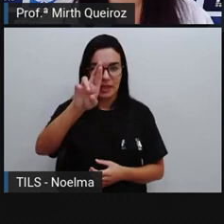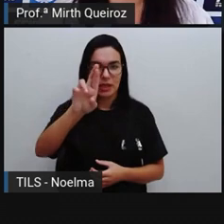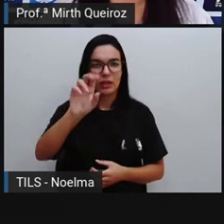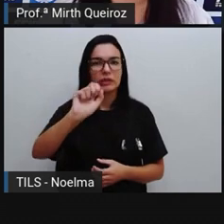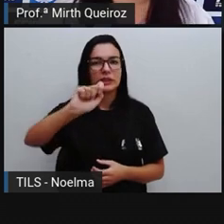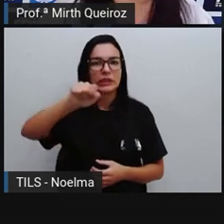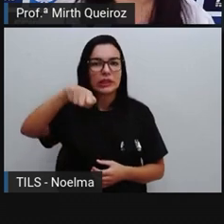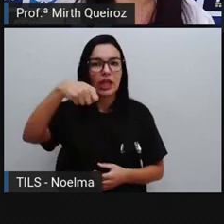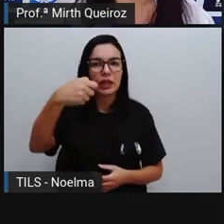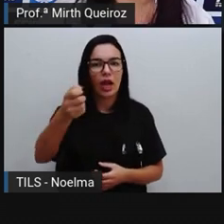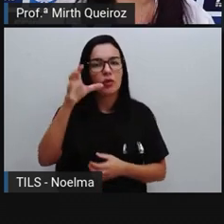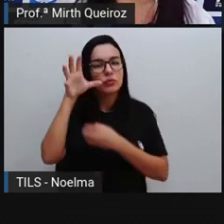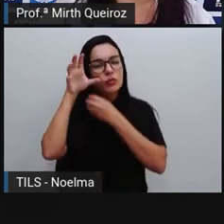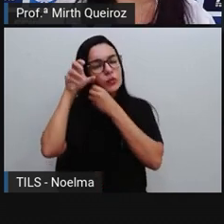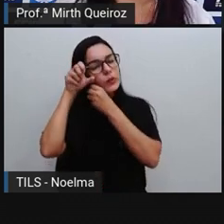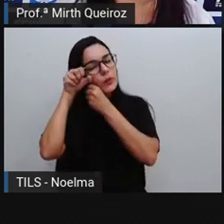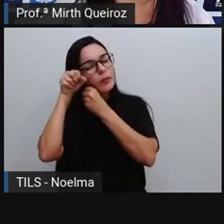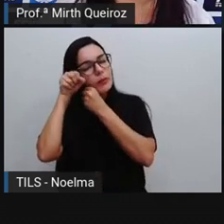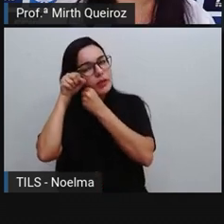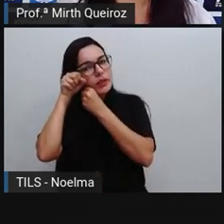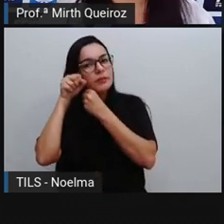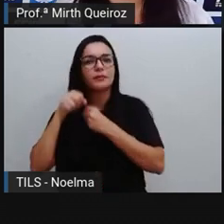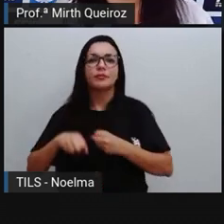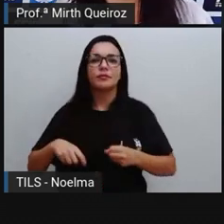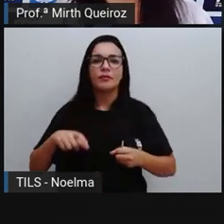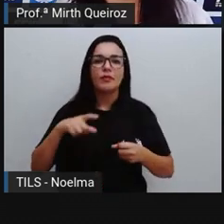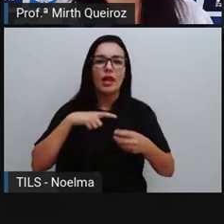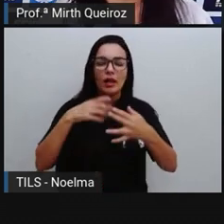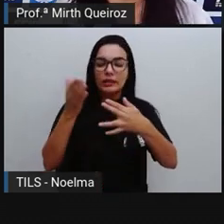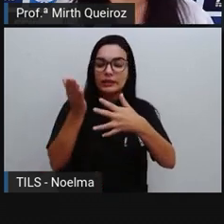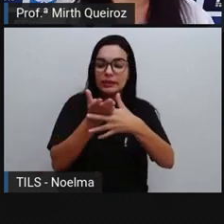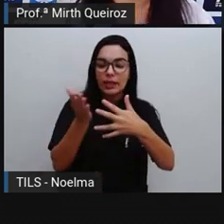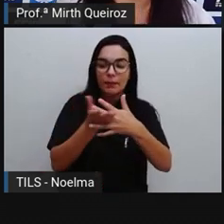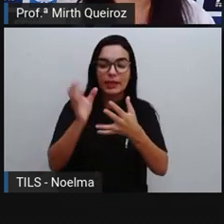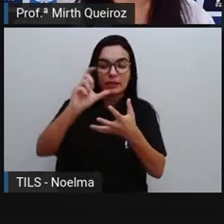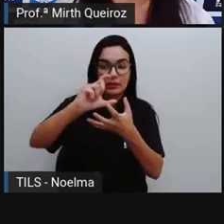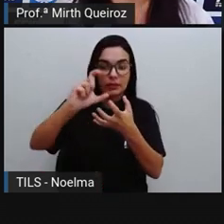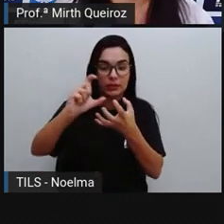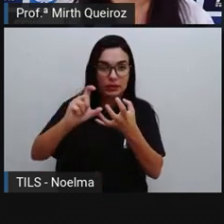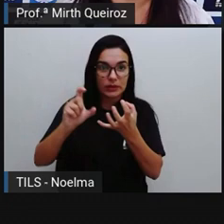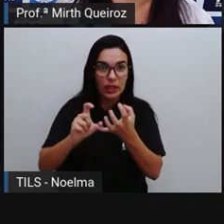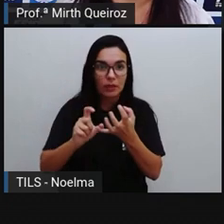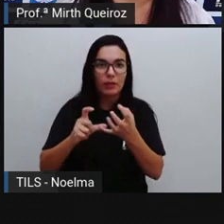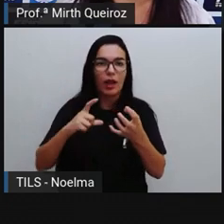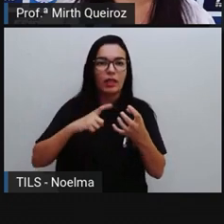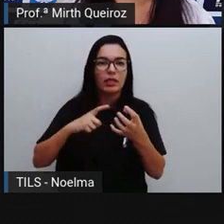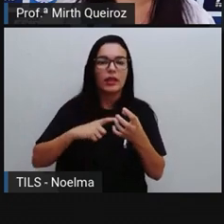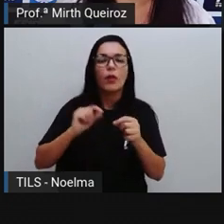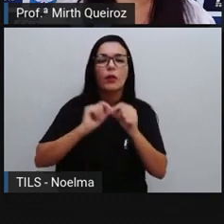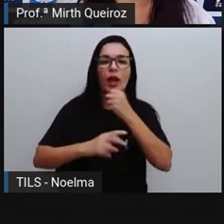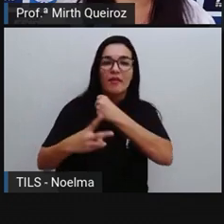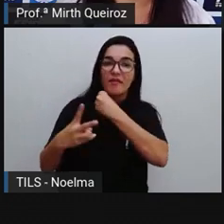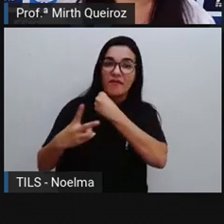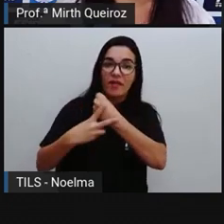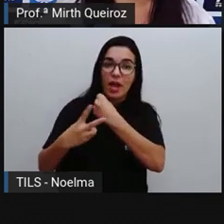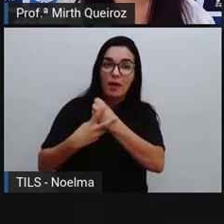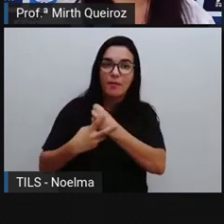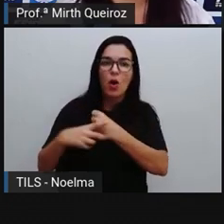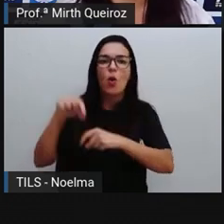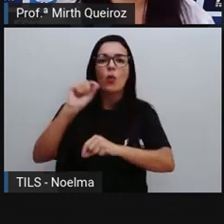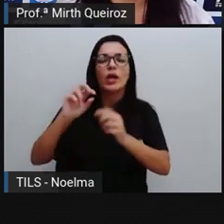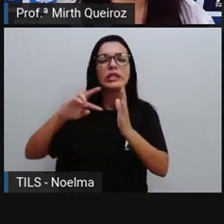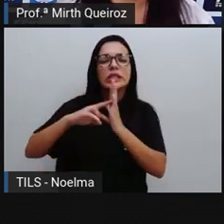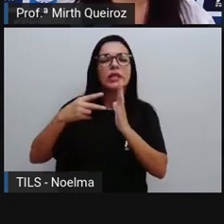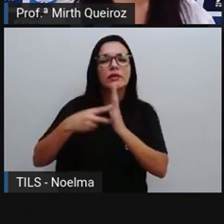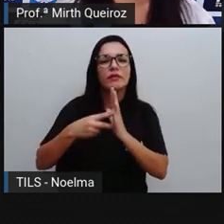dormir, né? Duas sílabas. A classe gramatical, que seria verbo. E o que, que significa? Pegar